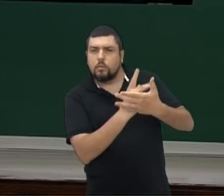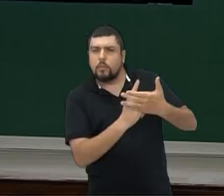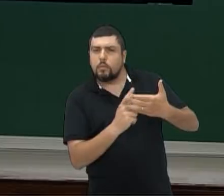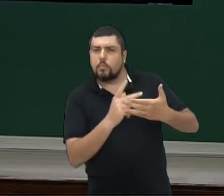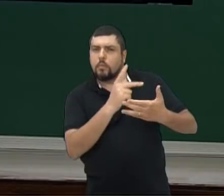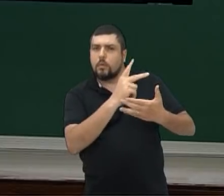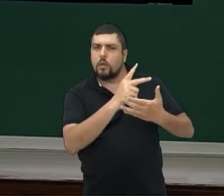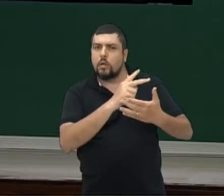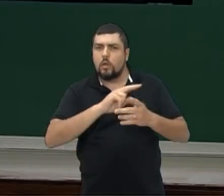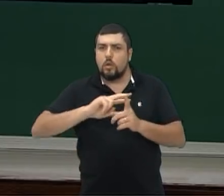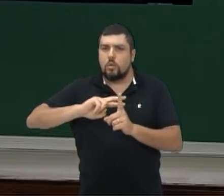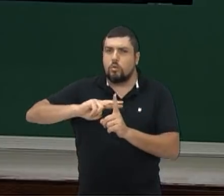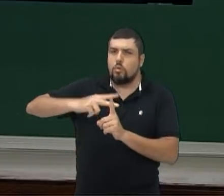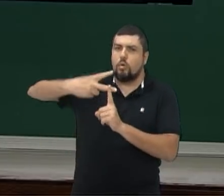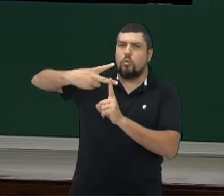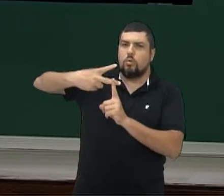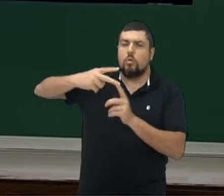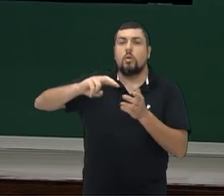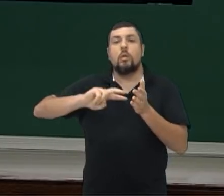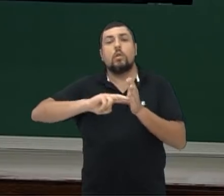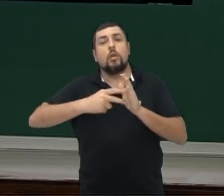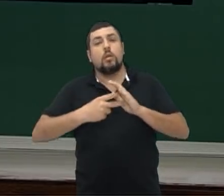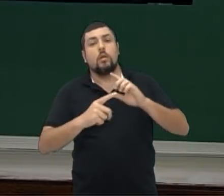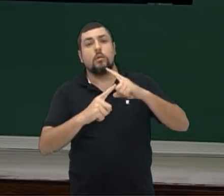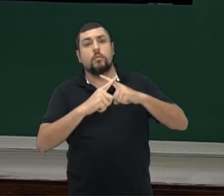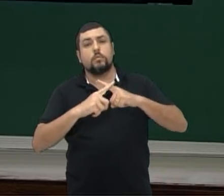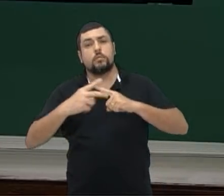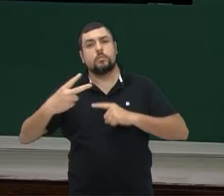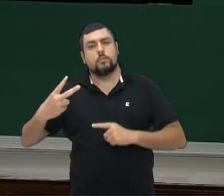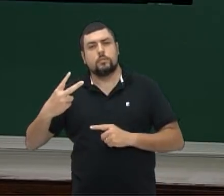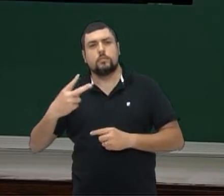ficar multiplicado por 2.